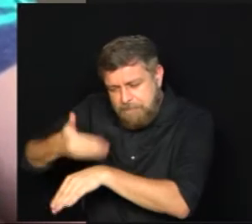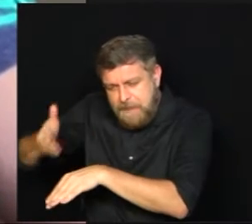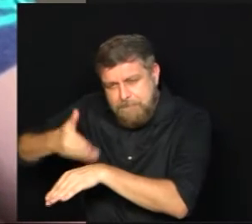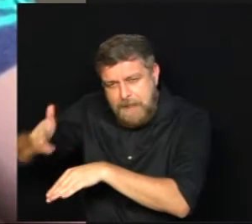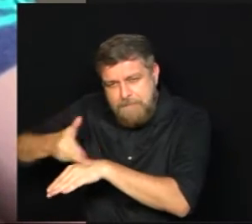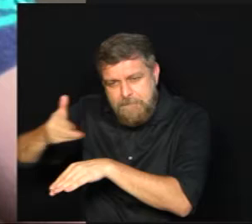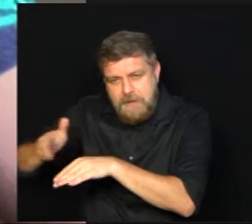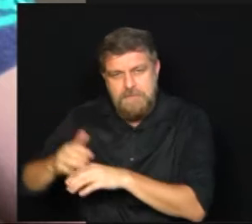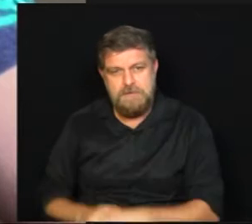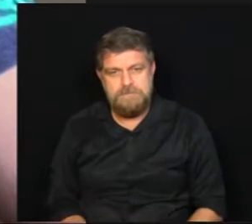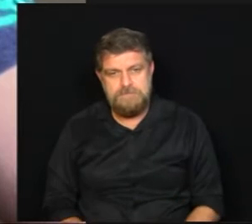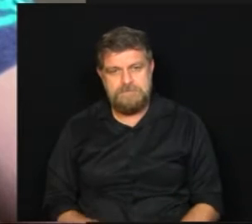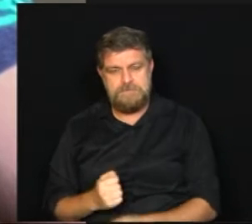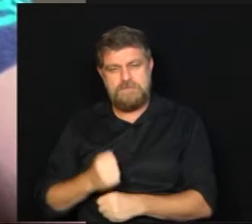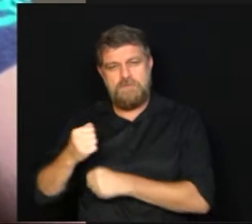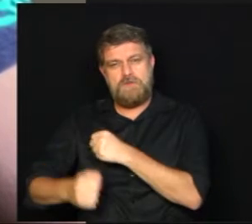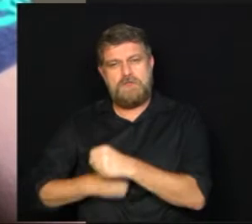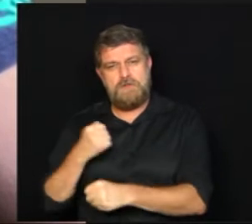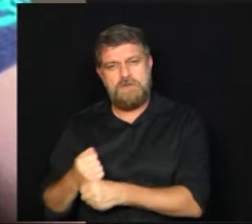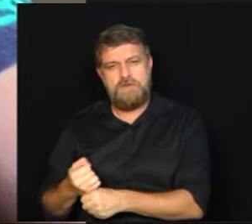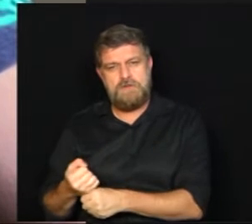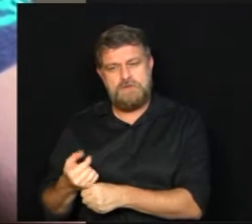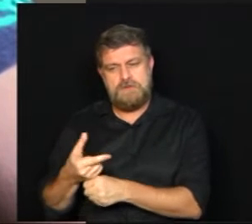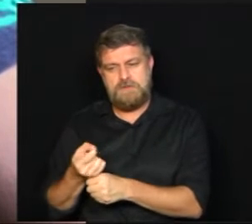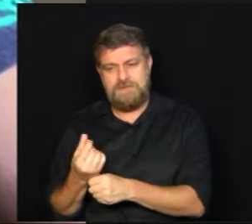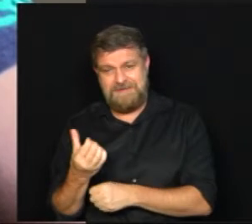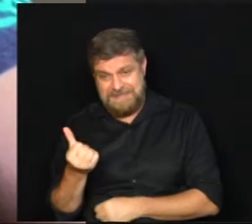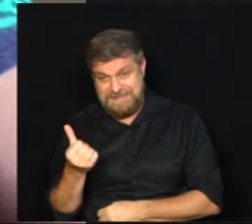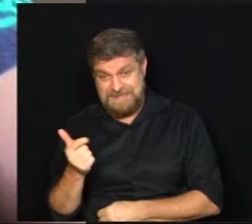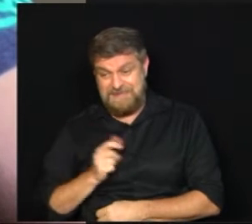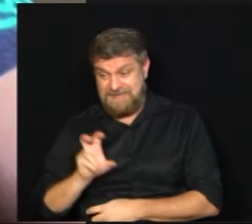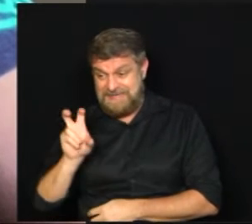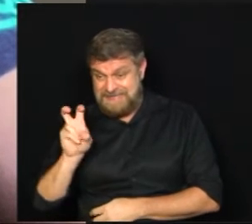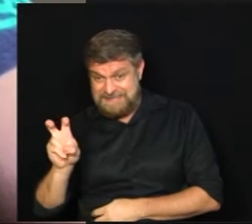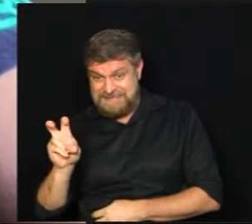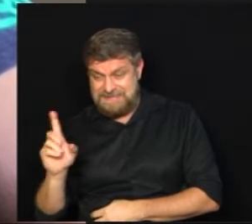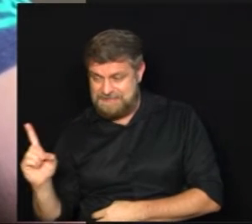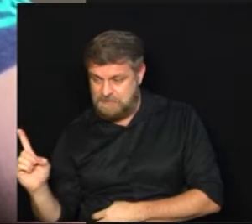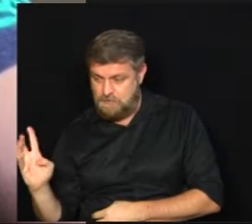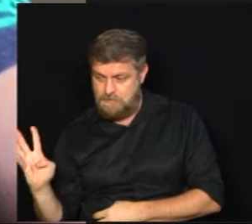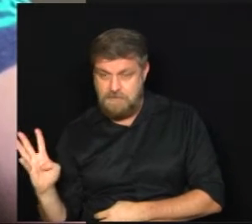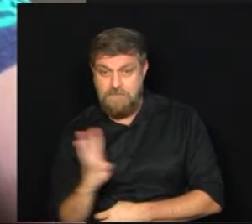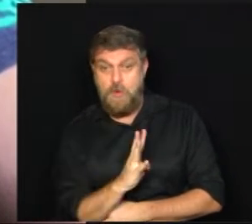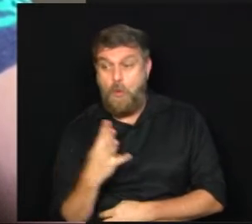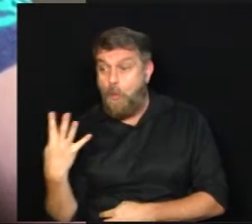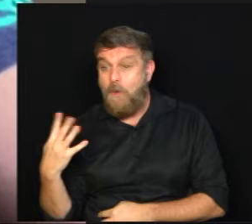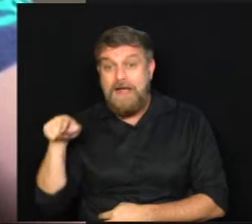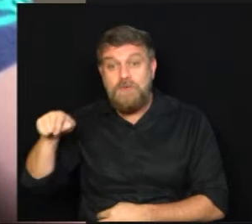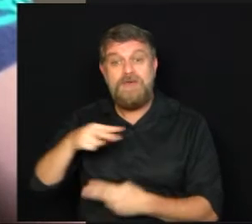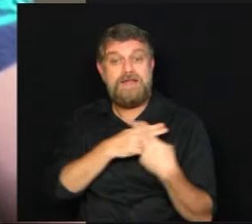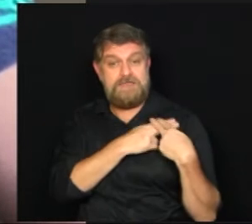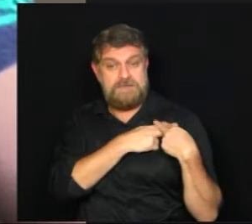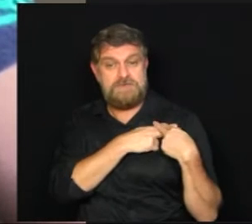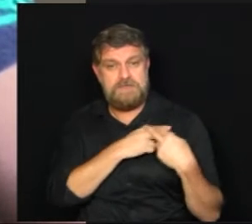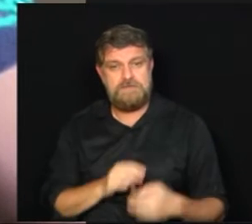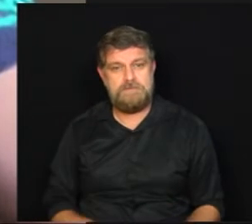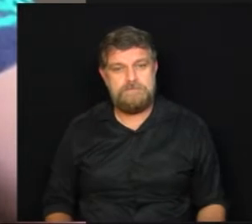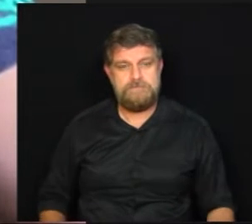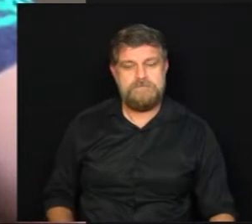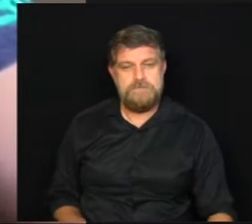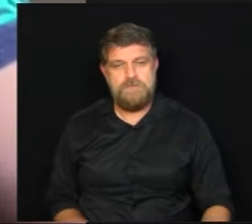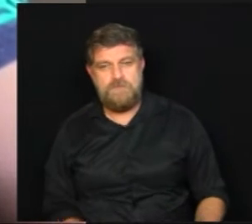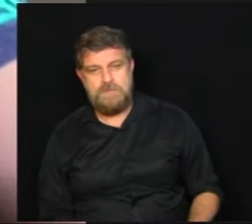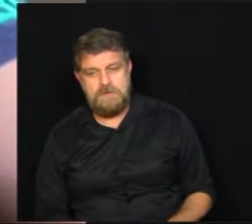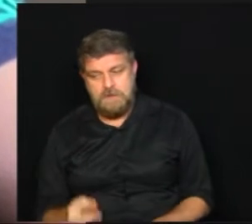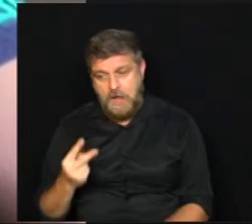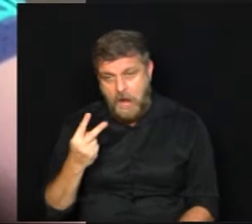2016, se eu não me engano, foram 5 atletas para os Jogos. 4 atletas eram dele. Tá. E